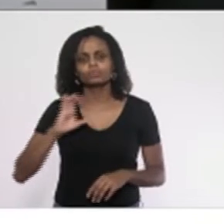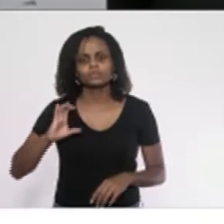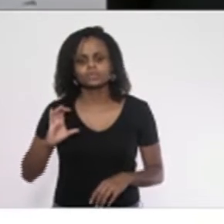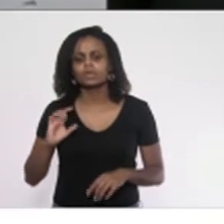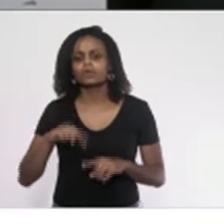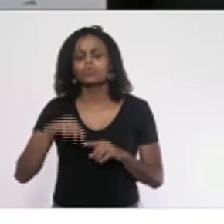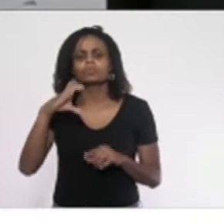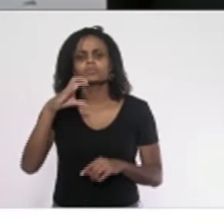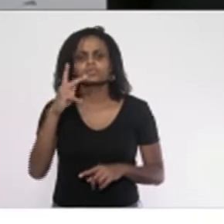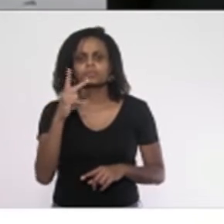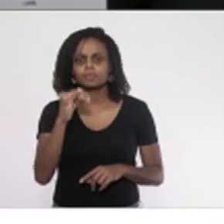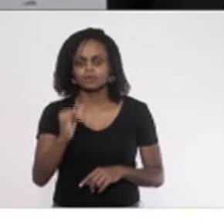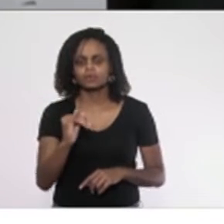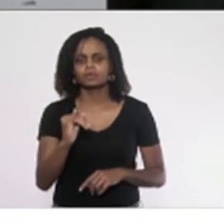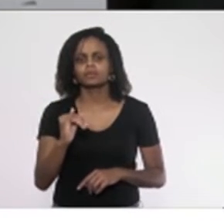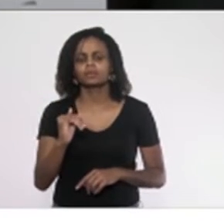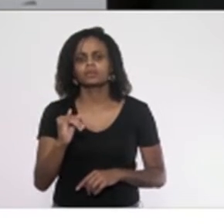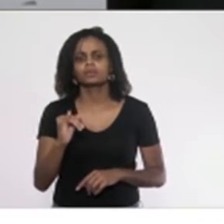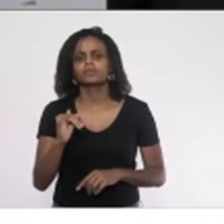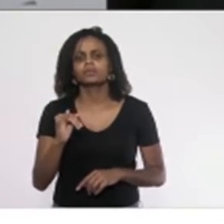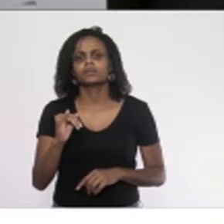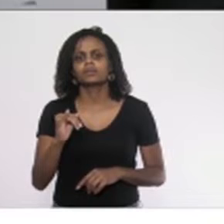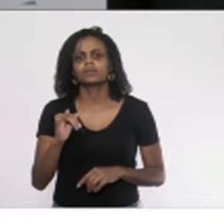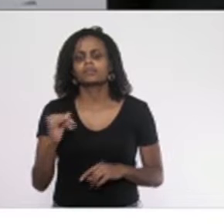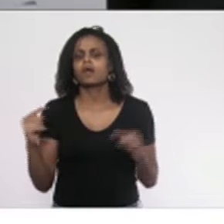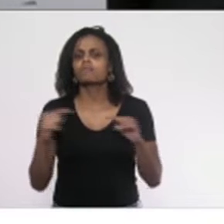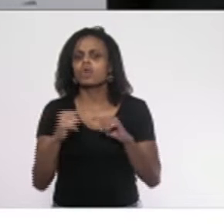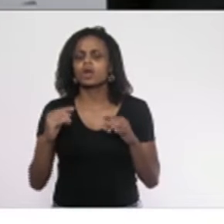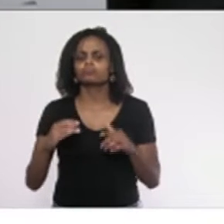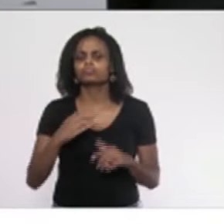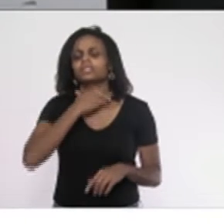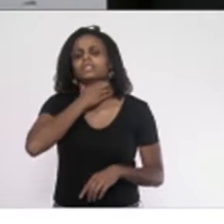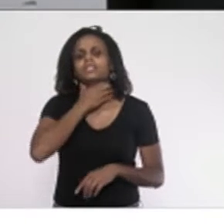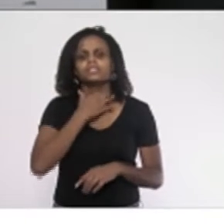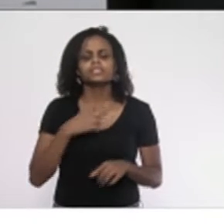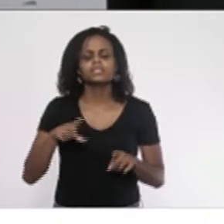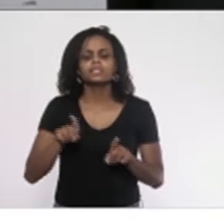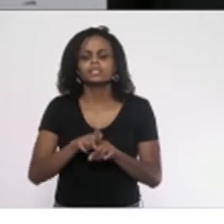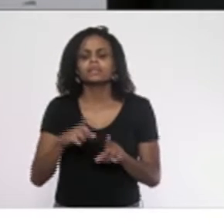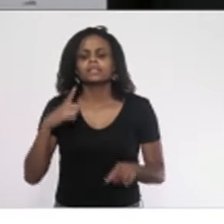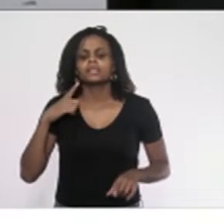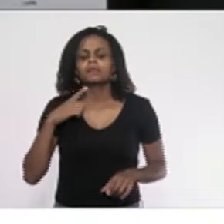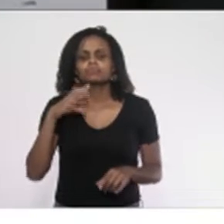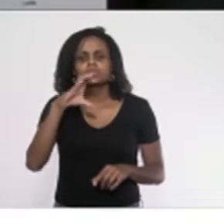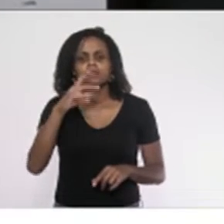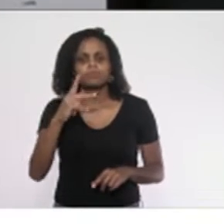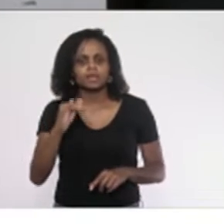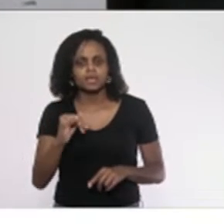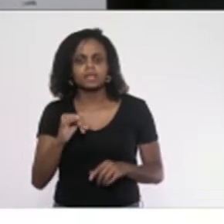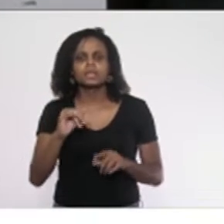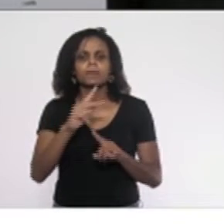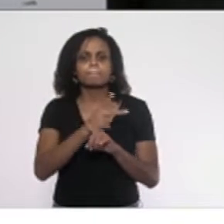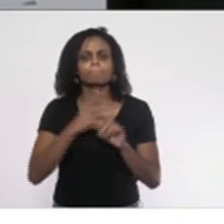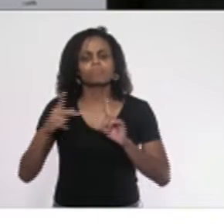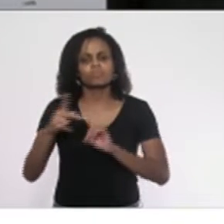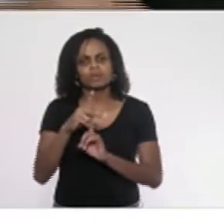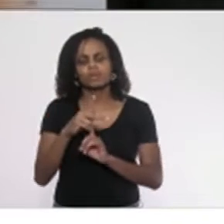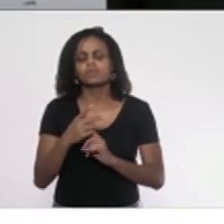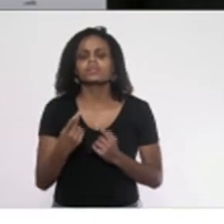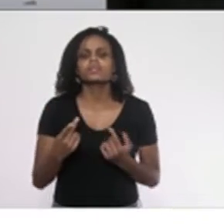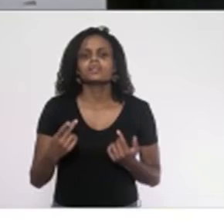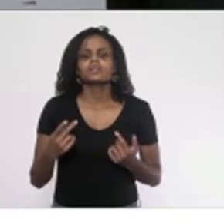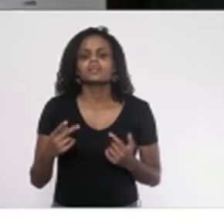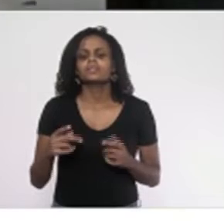uma CPI sobre a crise, nós temos CPI aqui sobre Previdência, nós